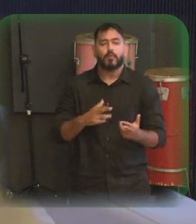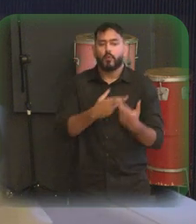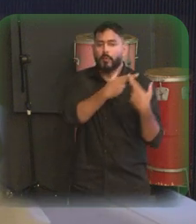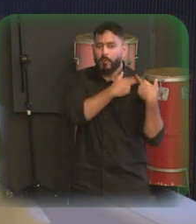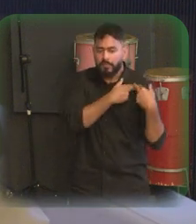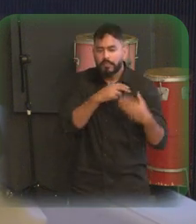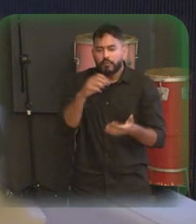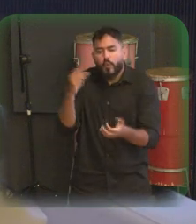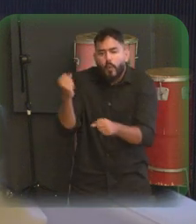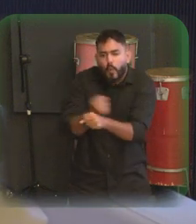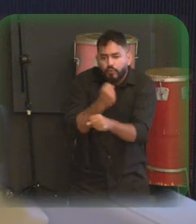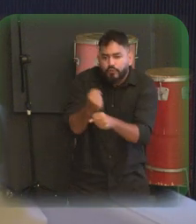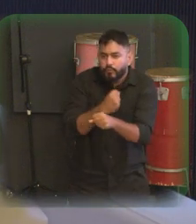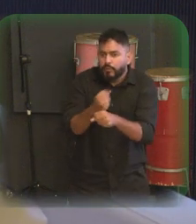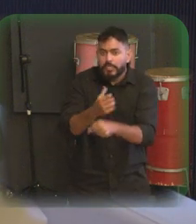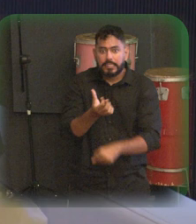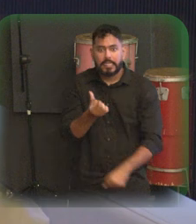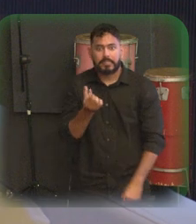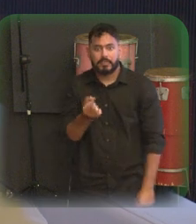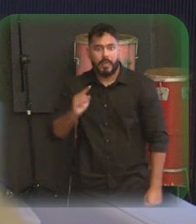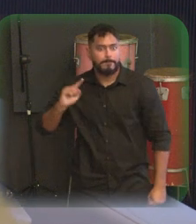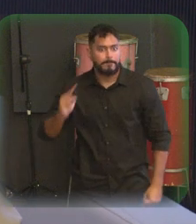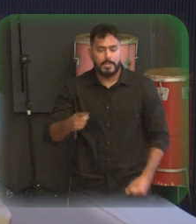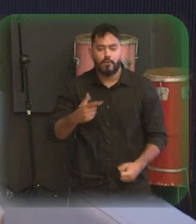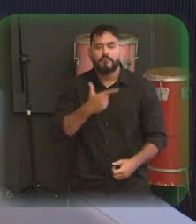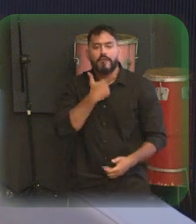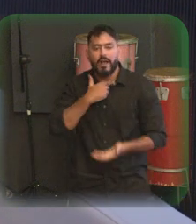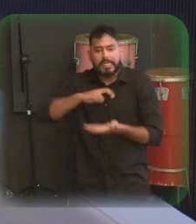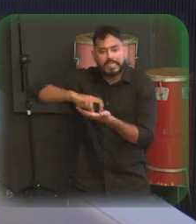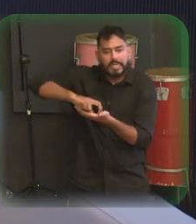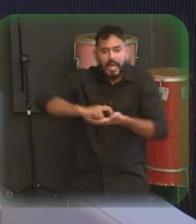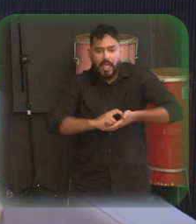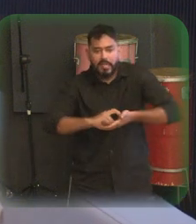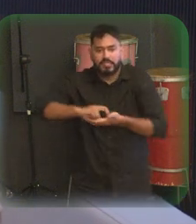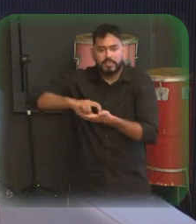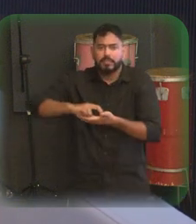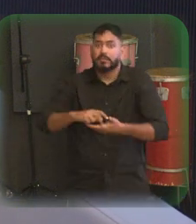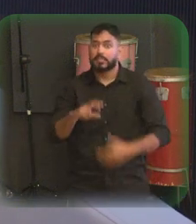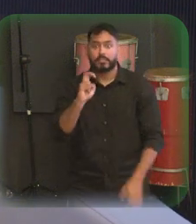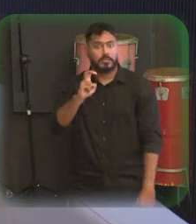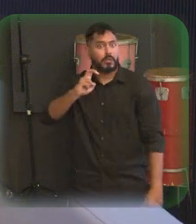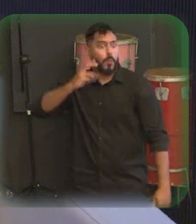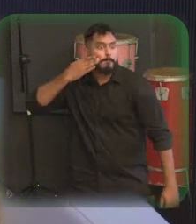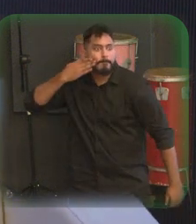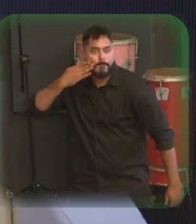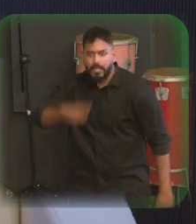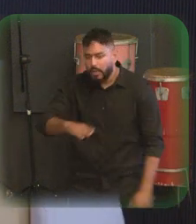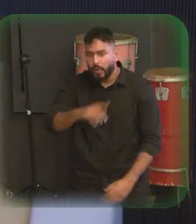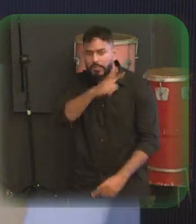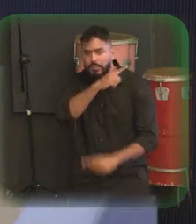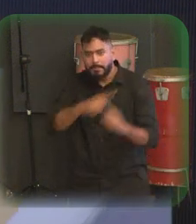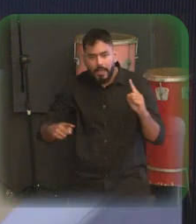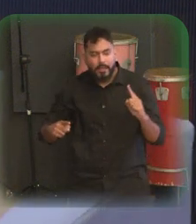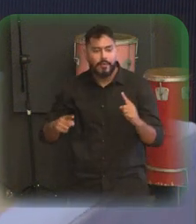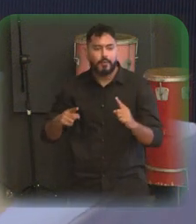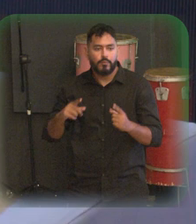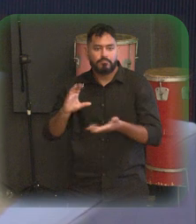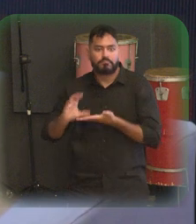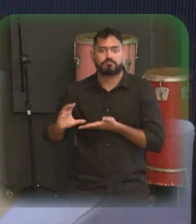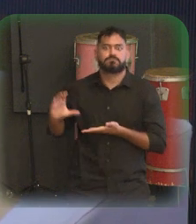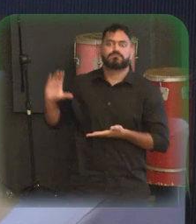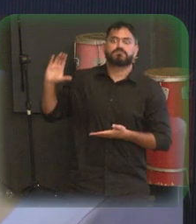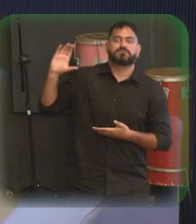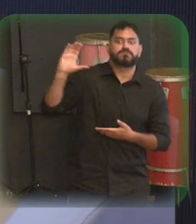investimento da nossa história em educação. São 5 bilhões e meio de reais que nós vamos investir nos próximos 3 anos em educação